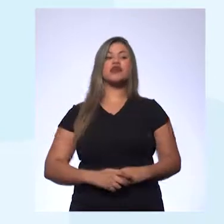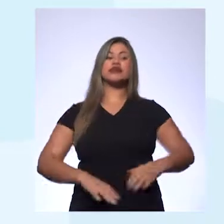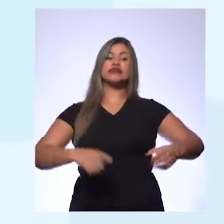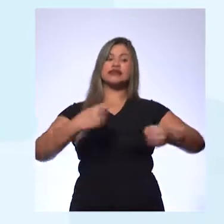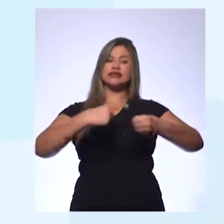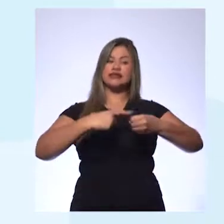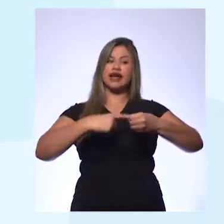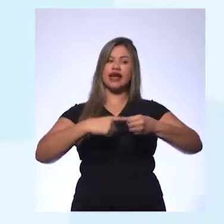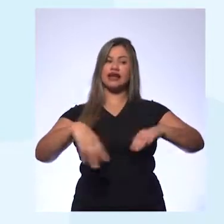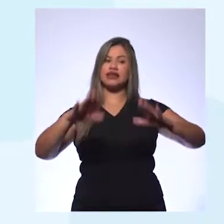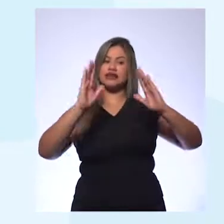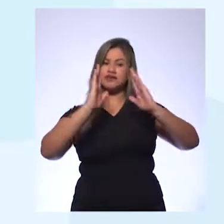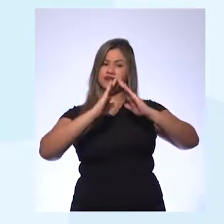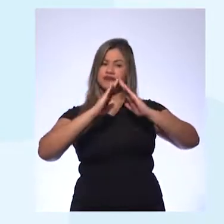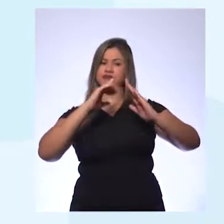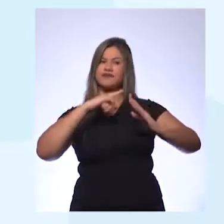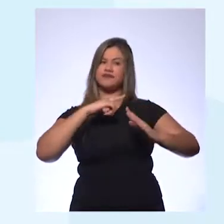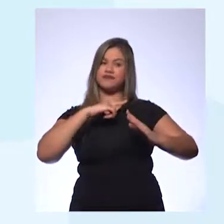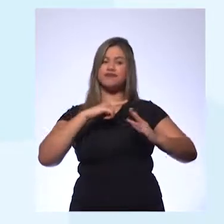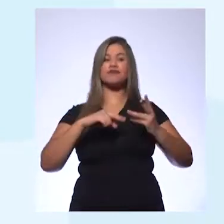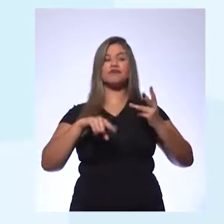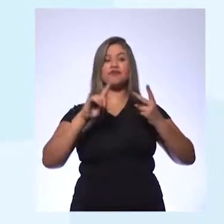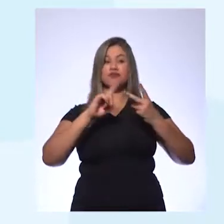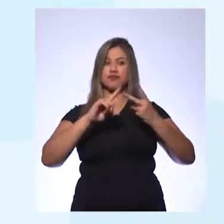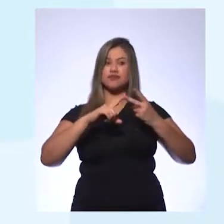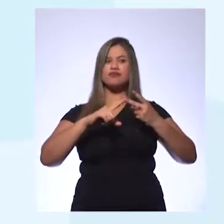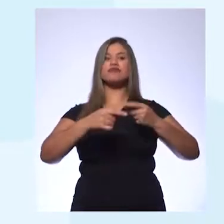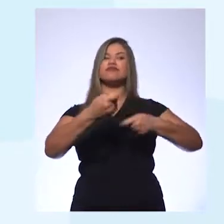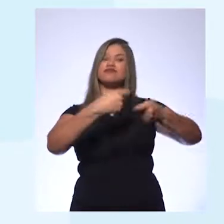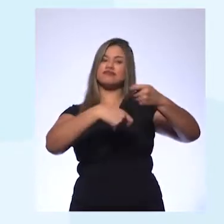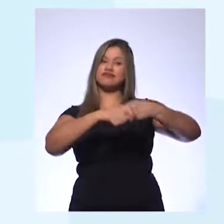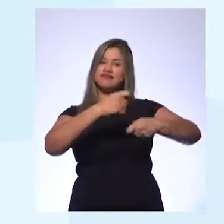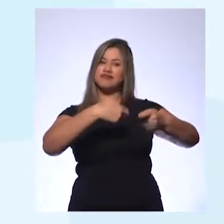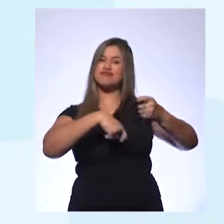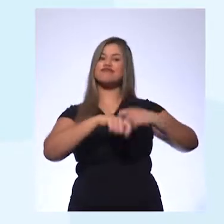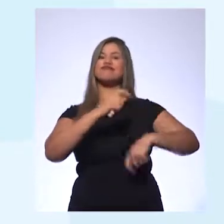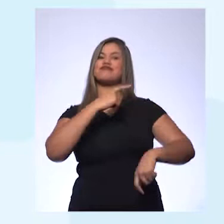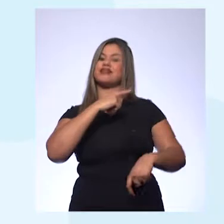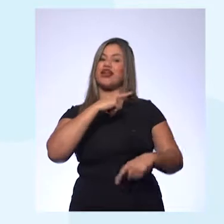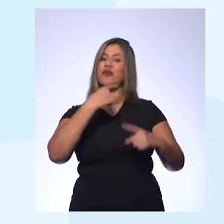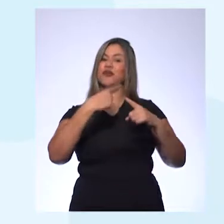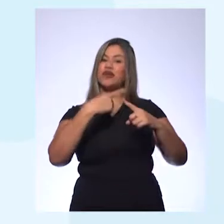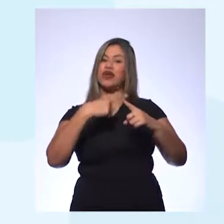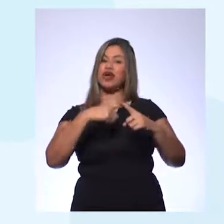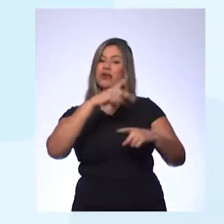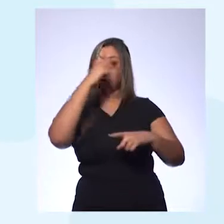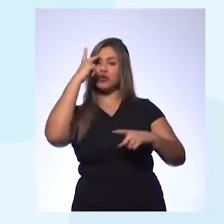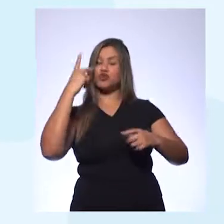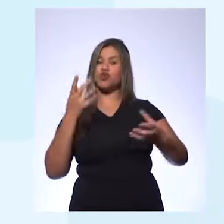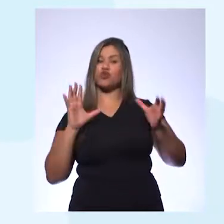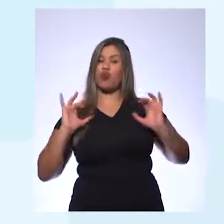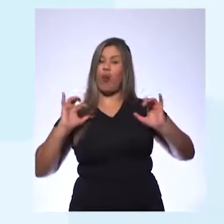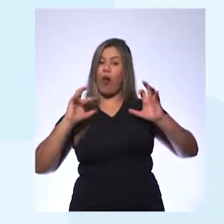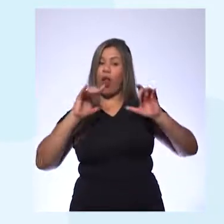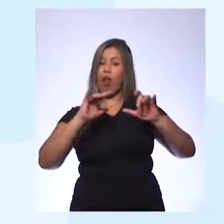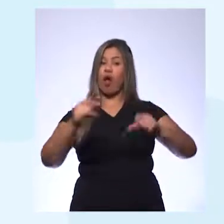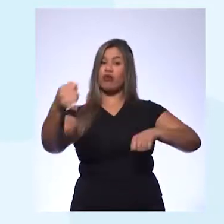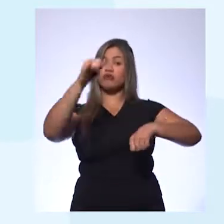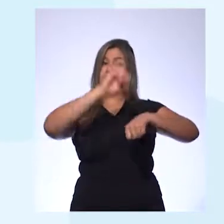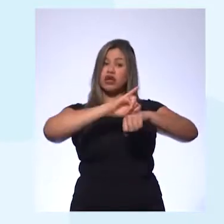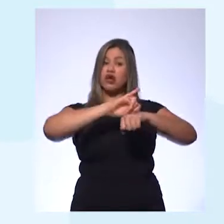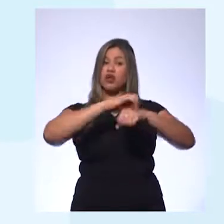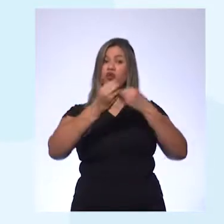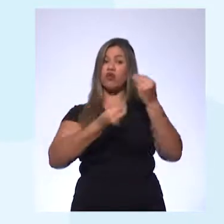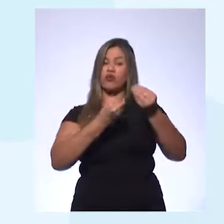residências temos também na cidade o comércio porque vocês sabem que as pessoas se juntam em um centro e lá